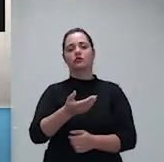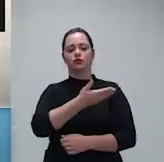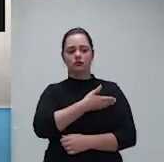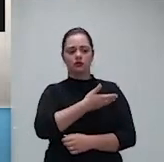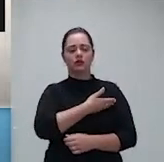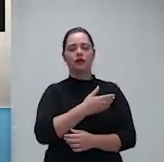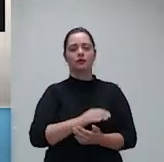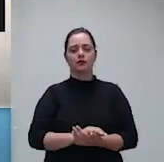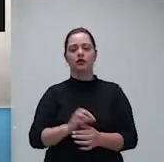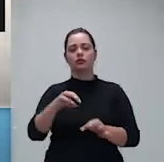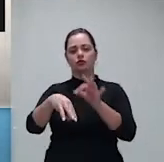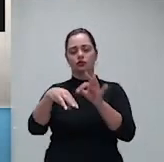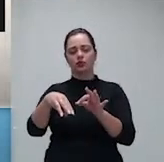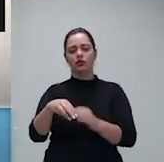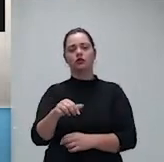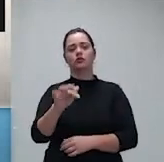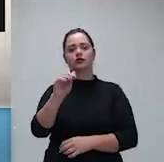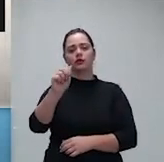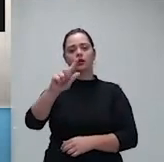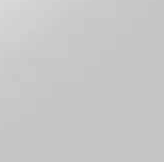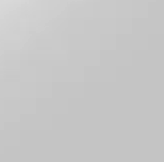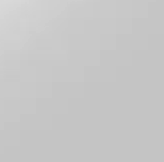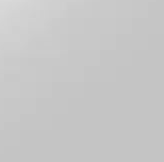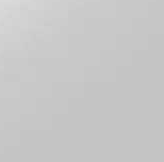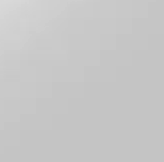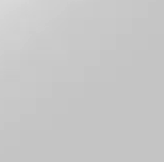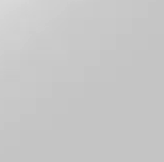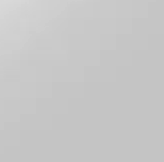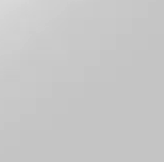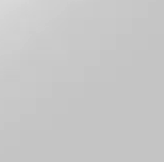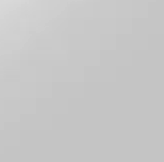STJ deu provimento ao recurso do contribuinte e